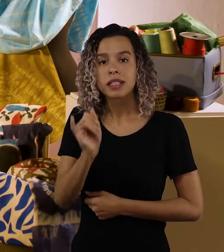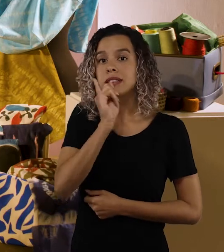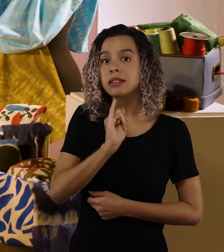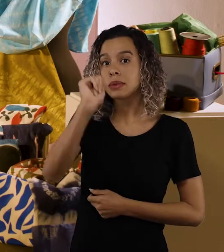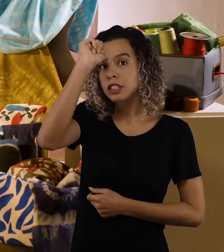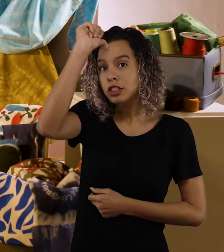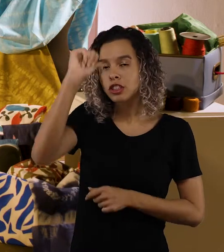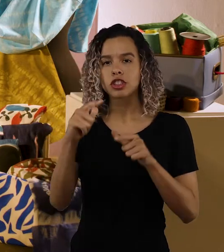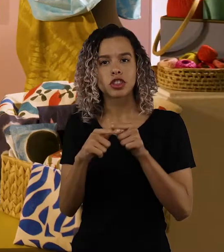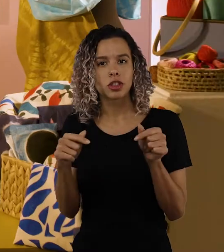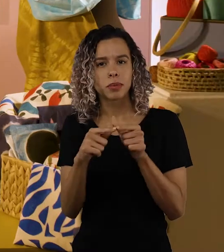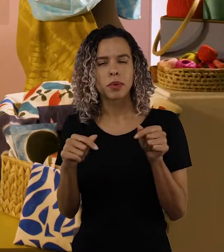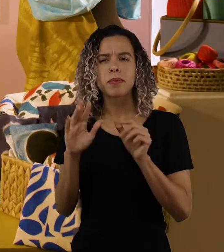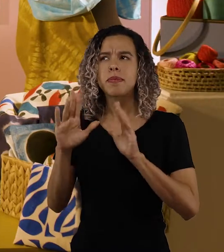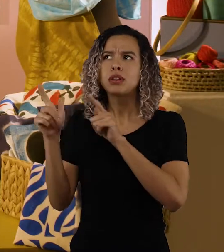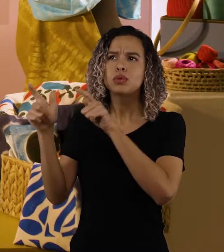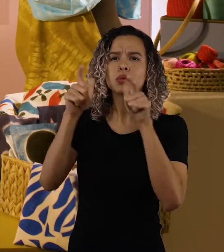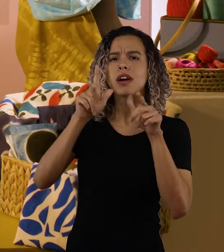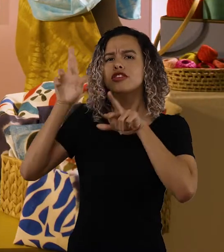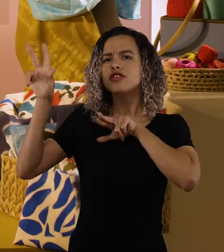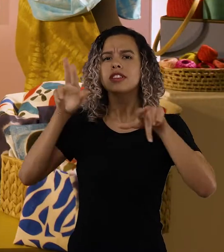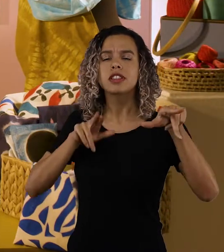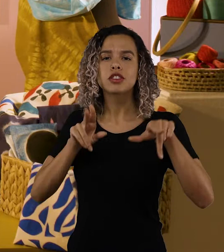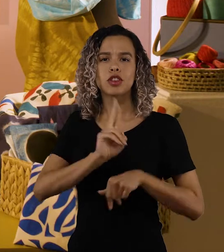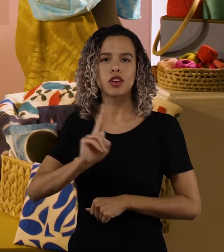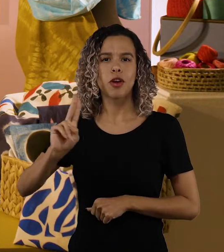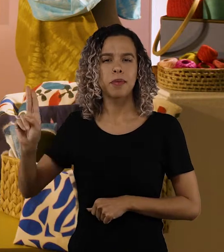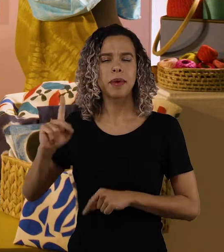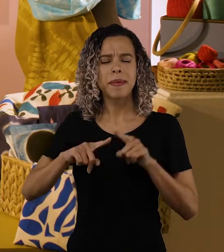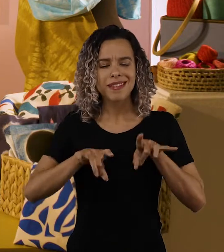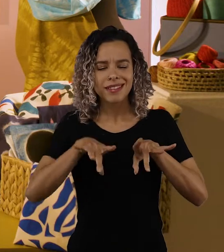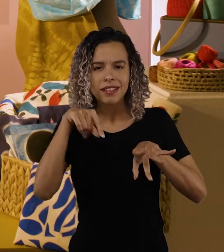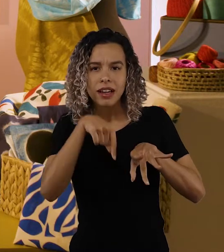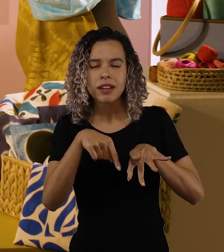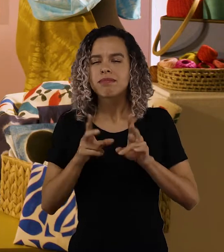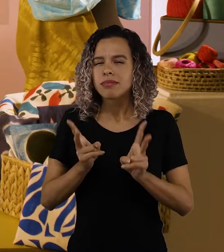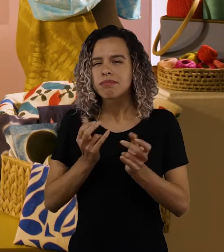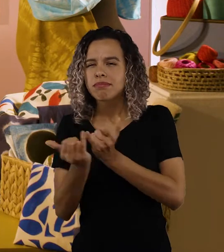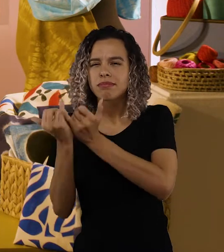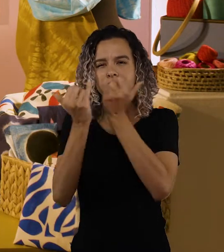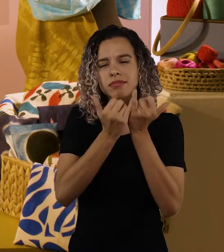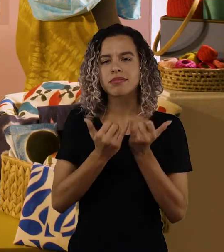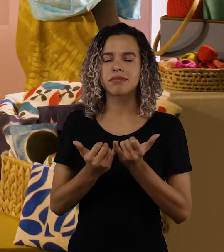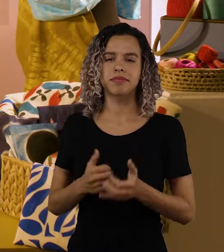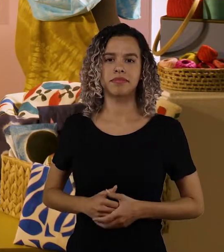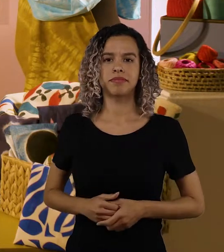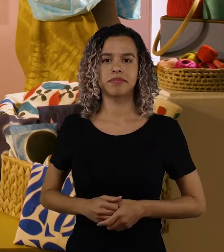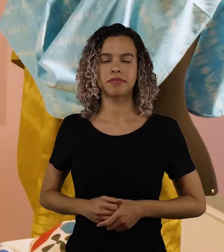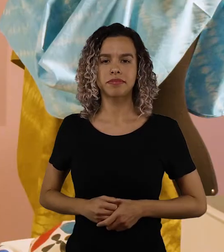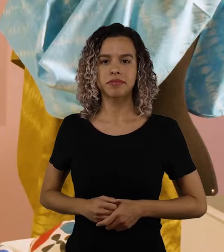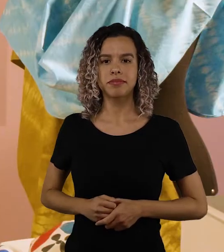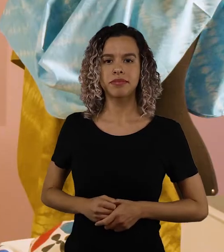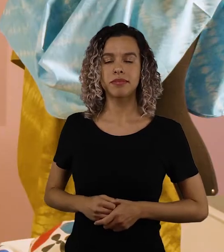como a Índia e o Japão. O que muda de um lugar para outro é o nome, mas a técnica em si é praticamente feita da mesma